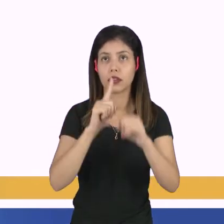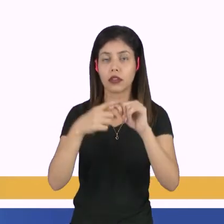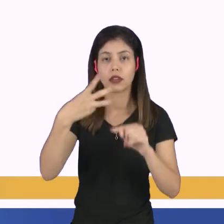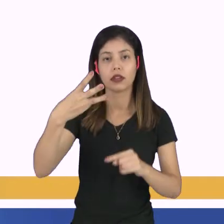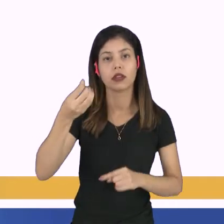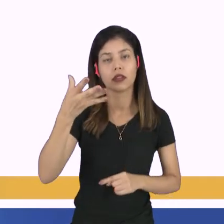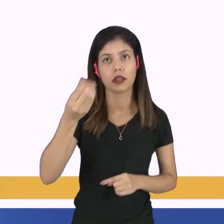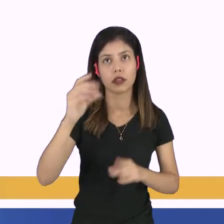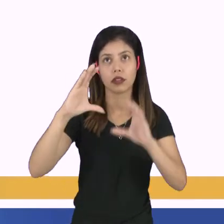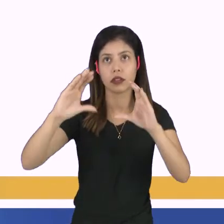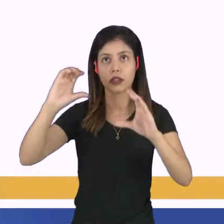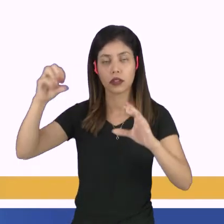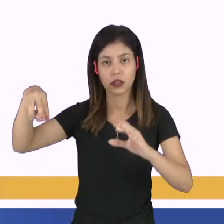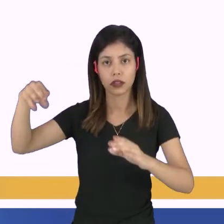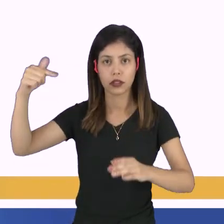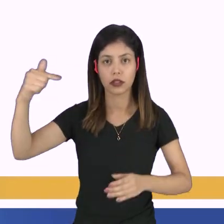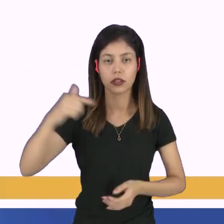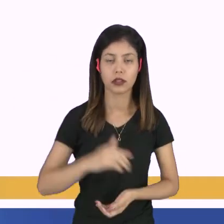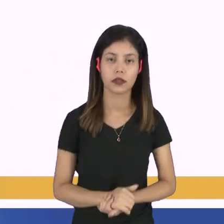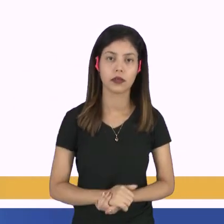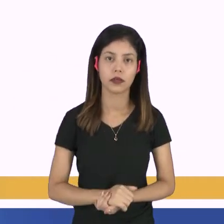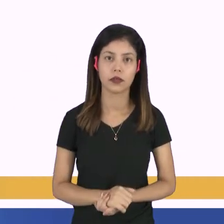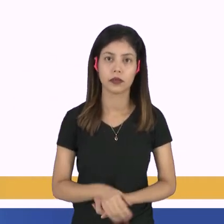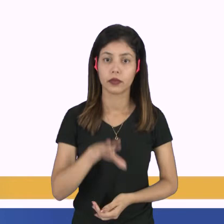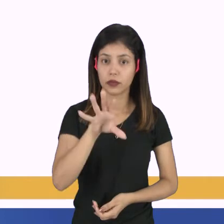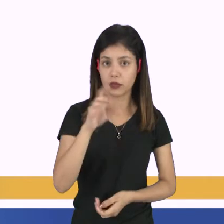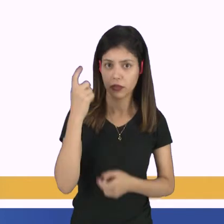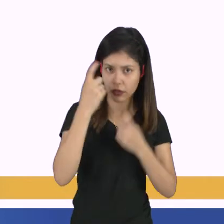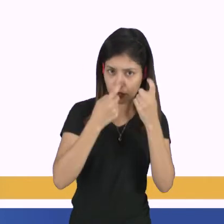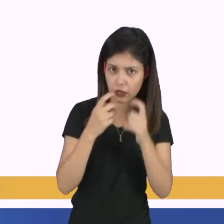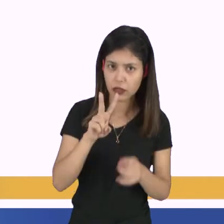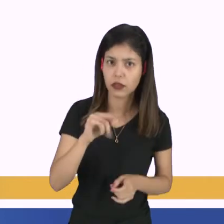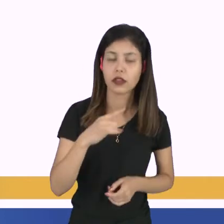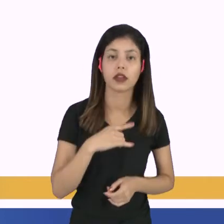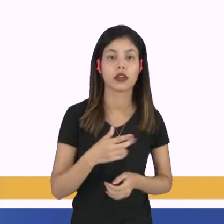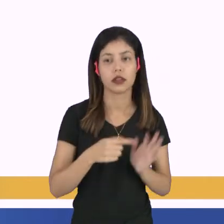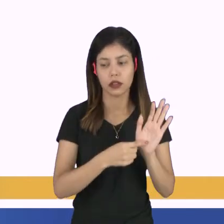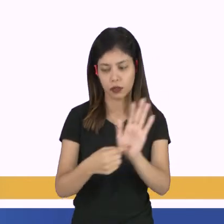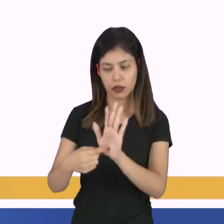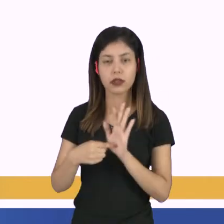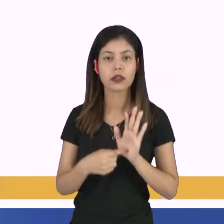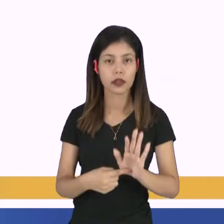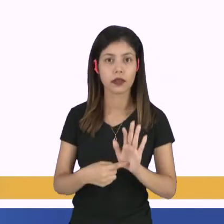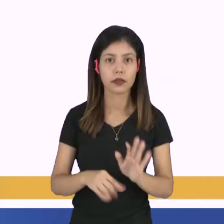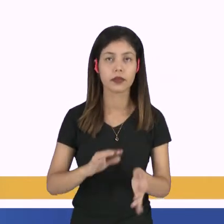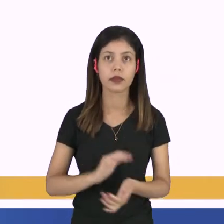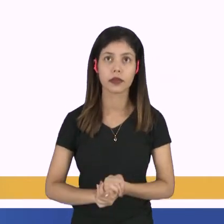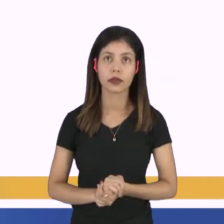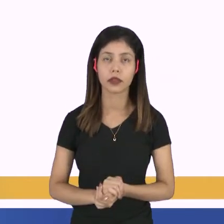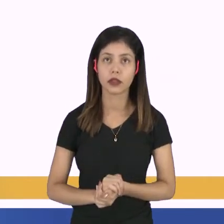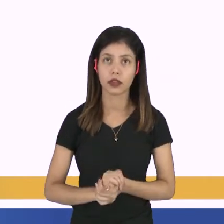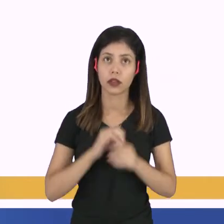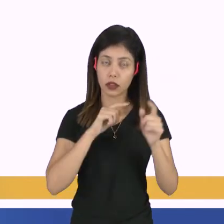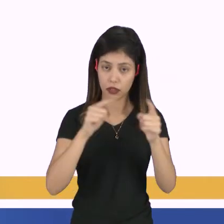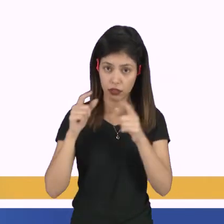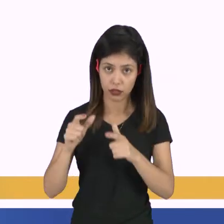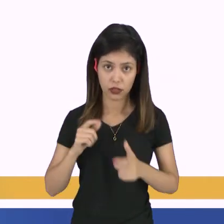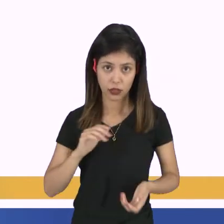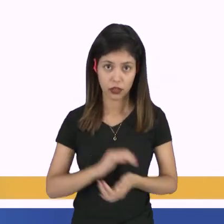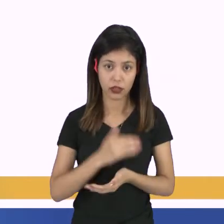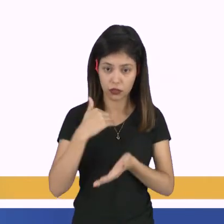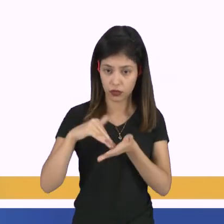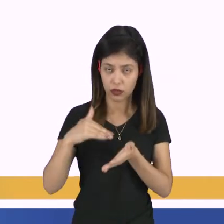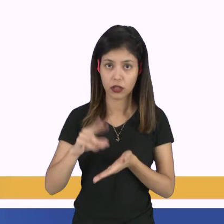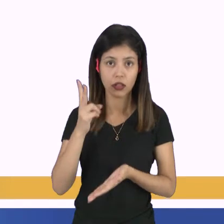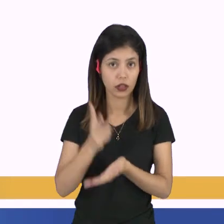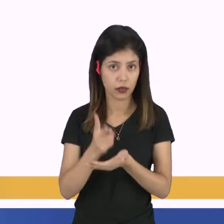42x mais 360. Essa expressão aí vai representar a área do escritório em função